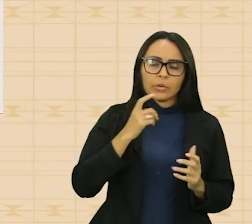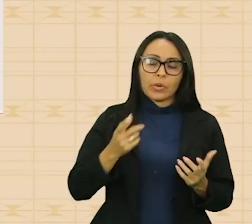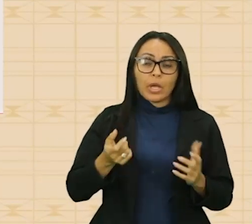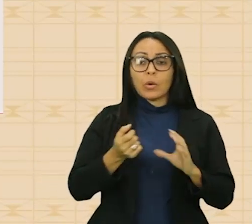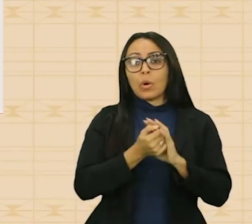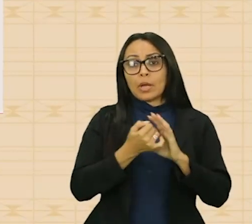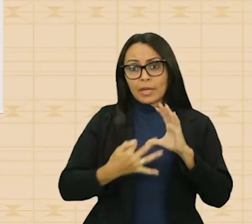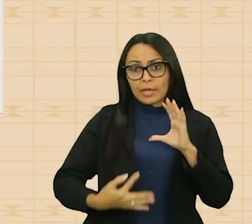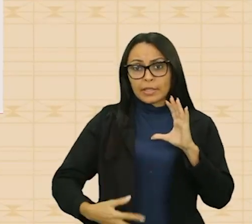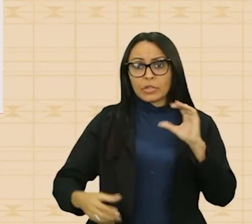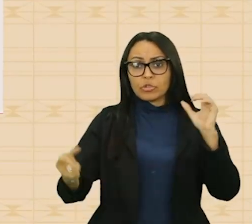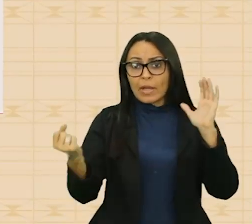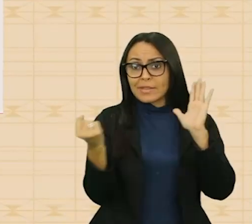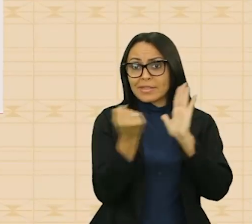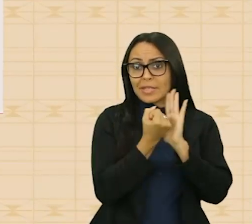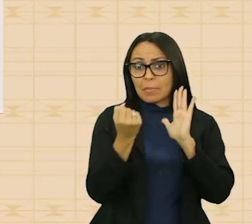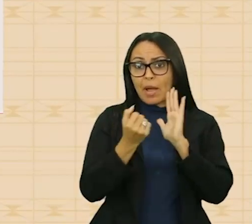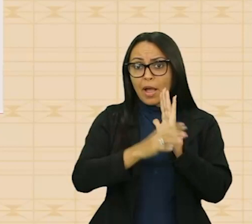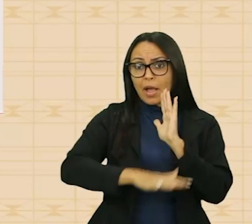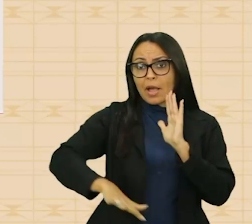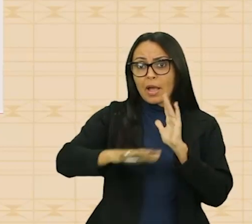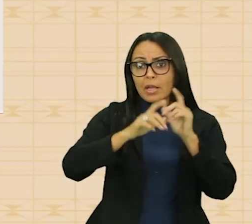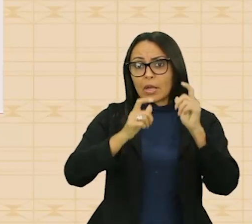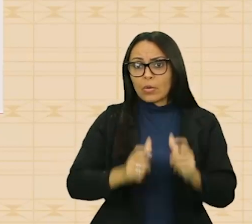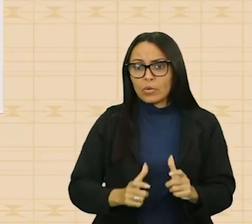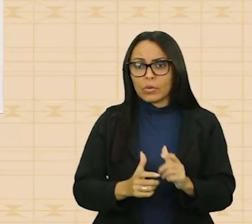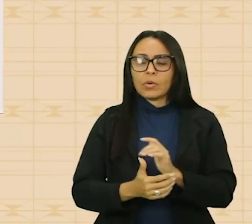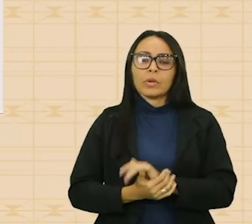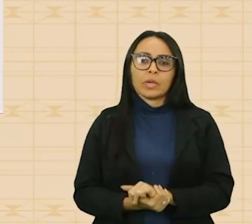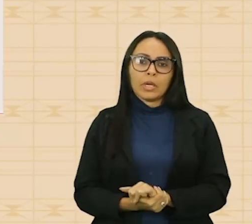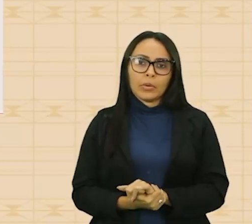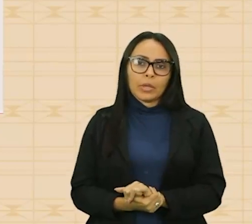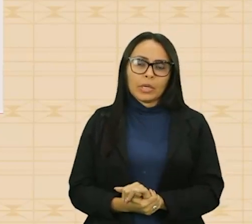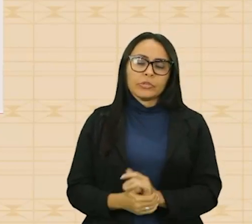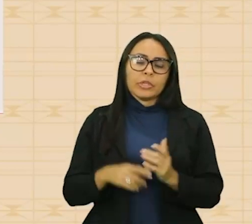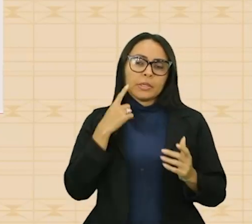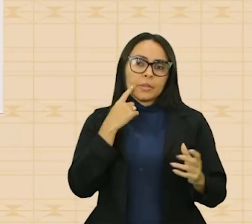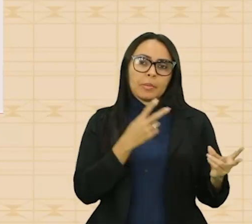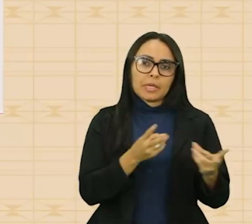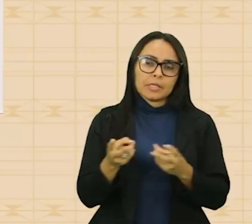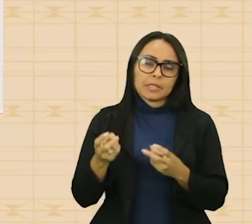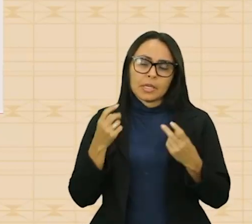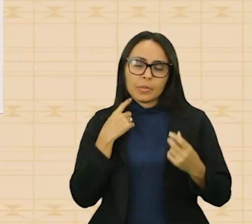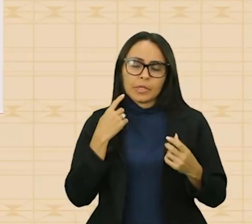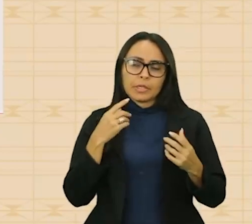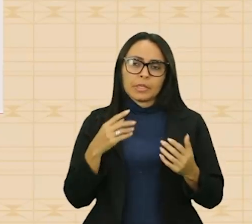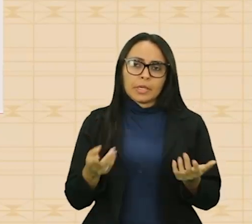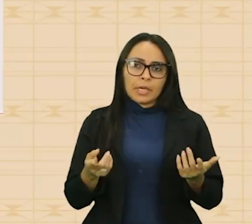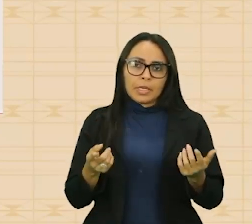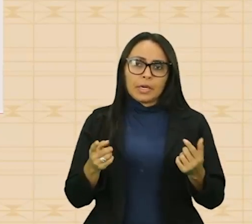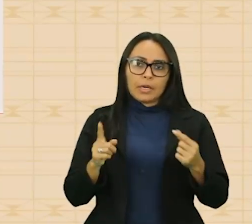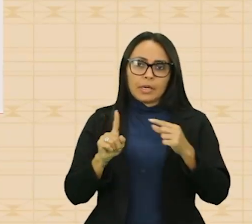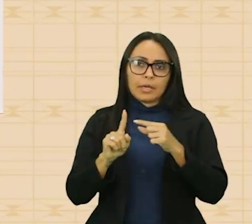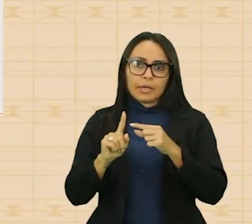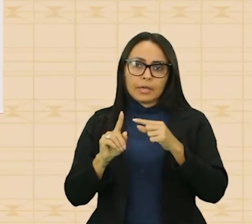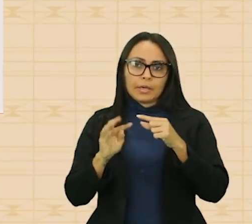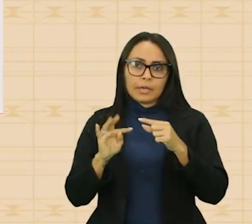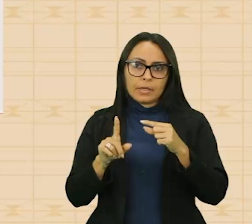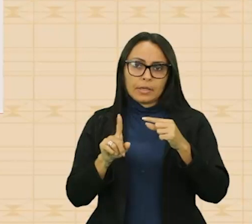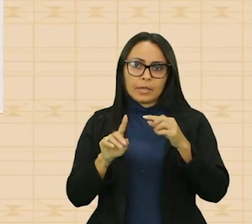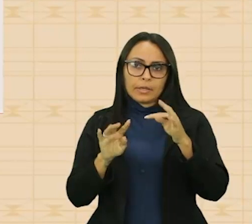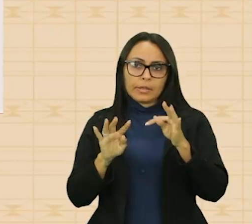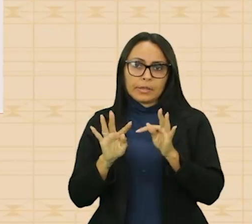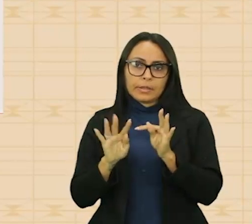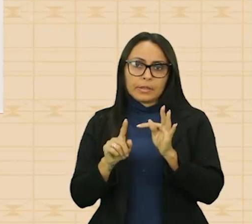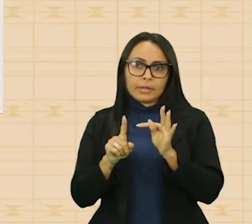muito marcante. Então, a gente percebe numa definição bem simples que a temperatura é o grau de agitação térmica